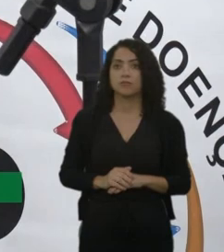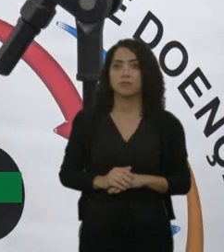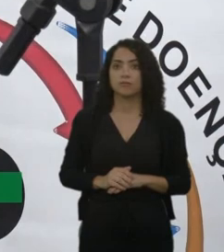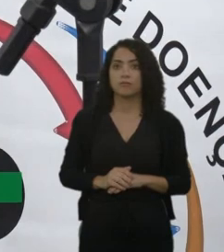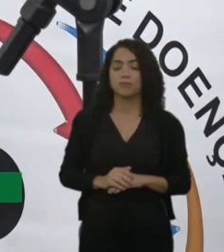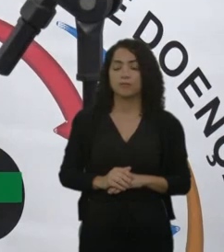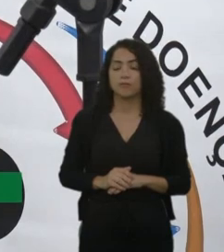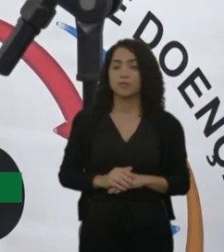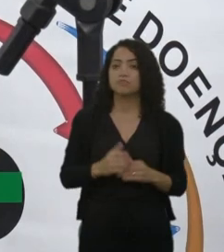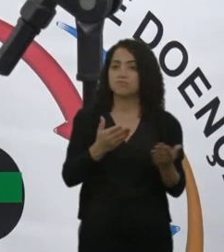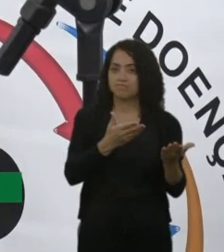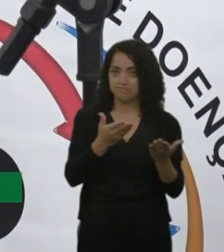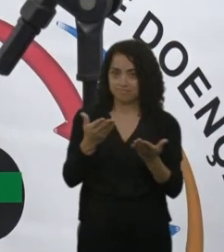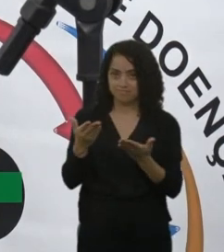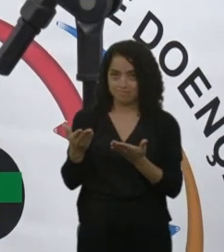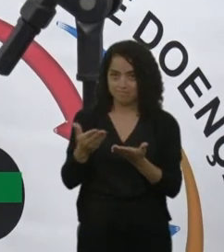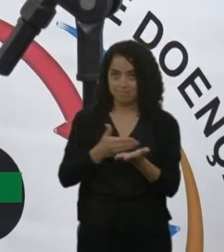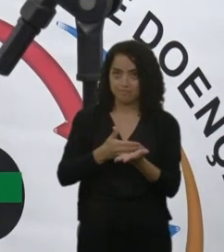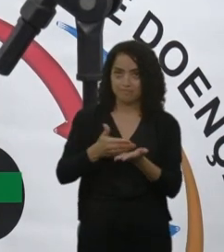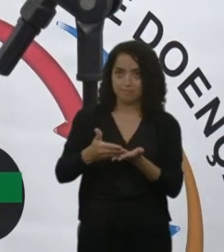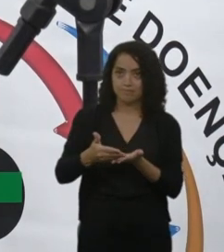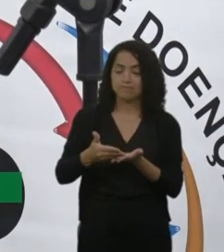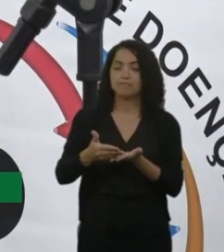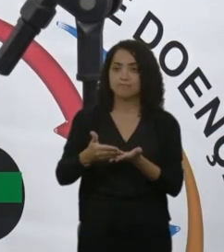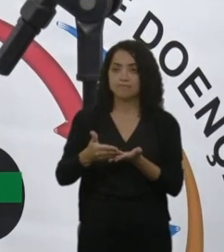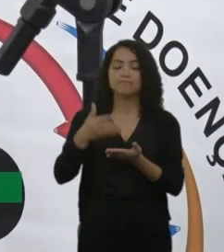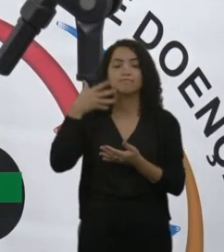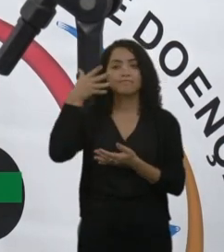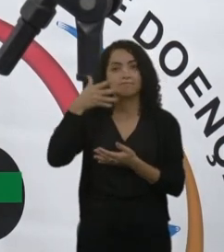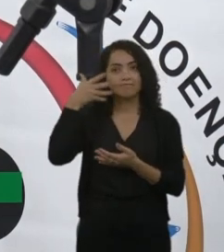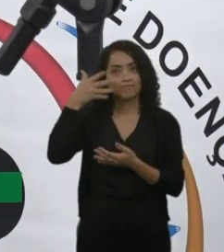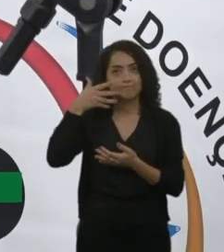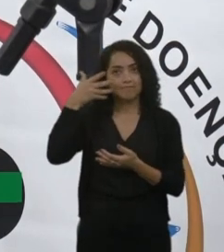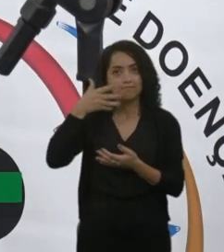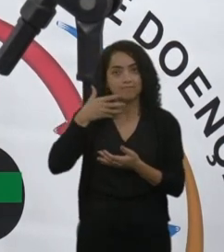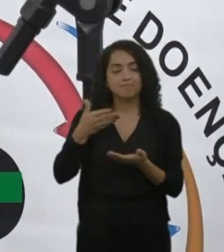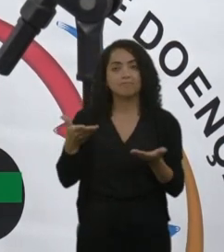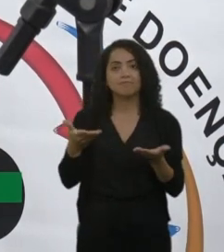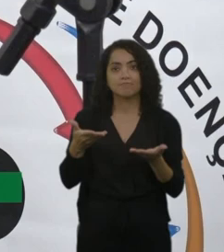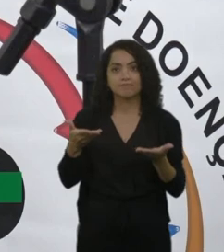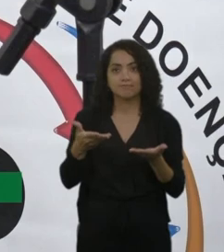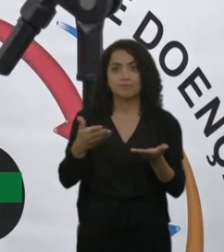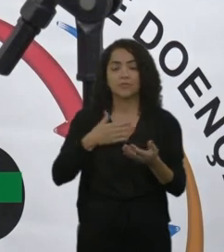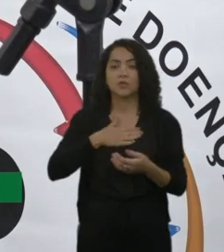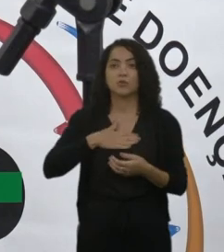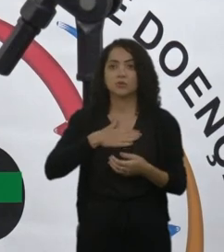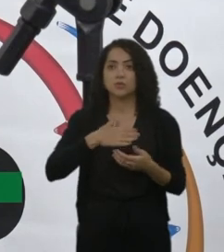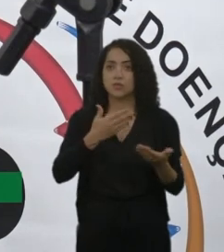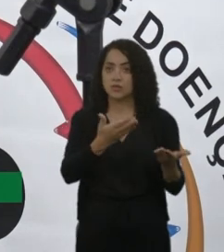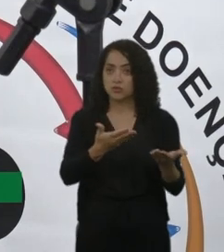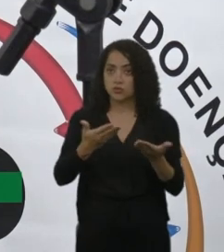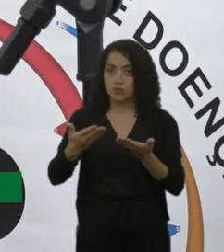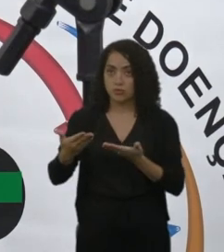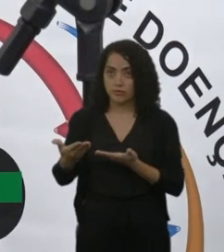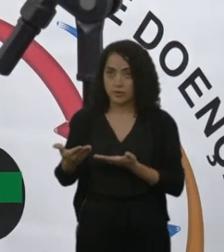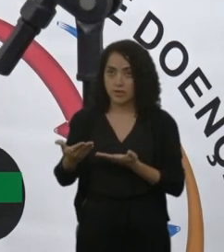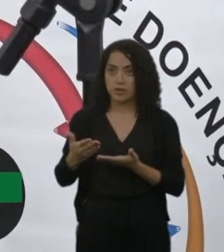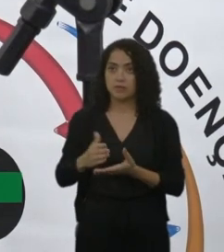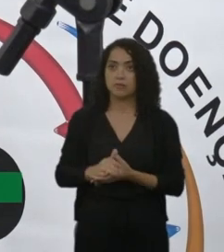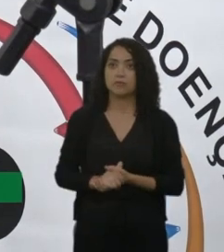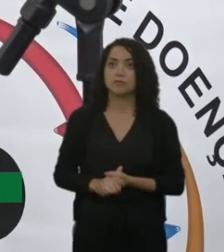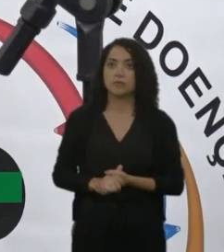Muito bem, senhoras e senhores, para iniciar os pronunciamentos desta mesa, nós gostaríamos de convidar para fazer uso da palavra